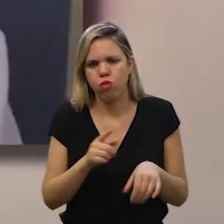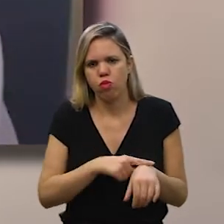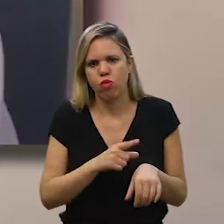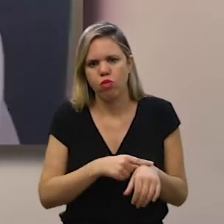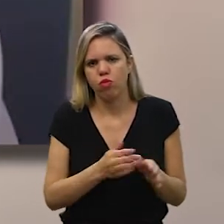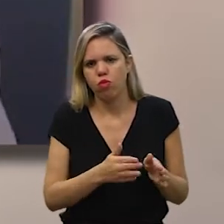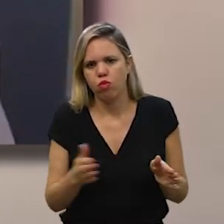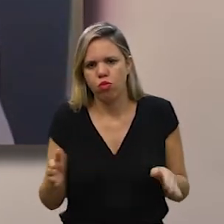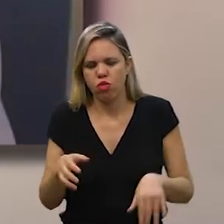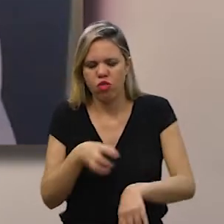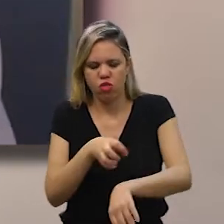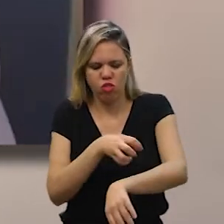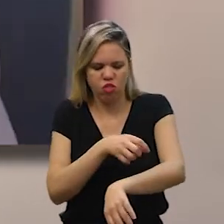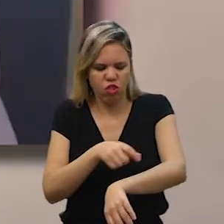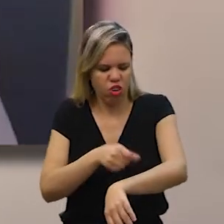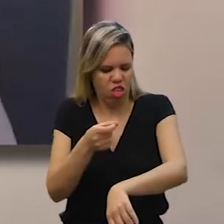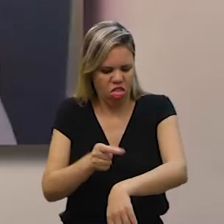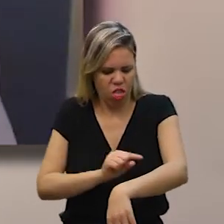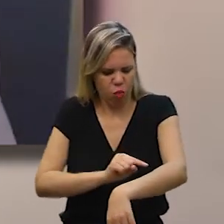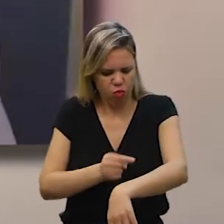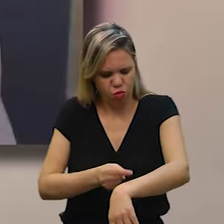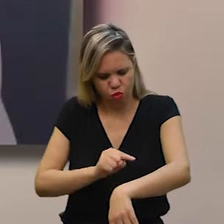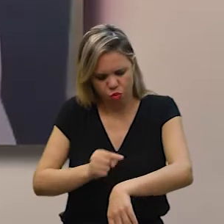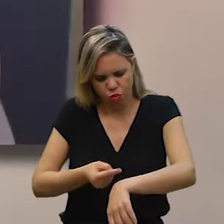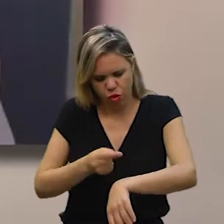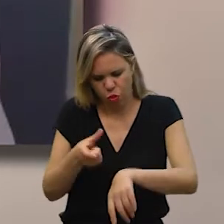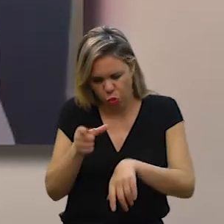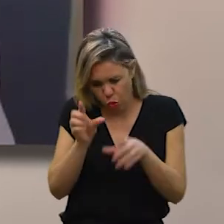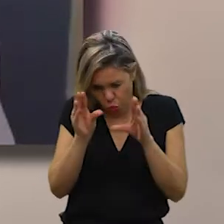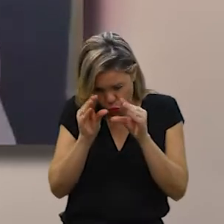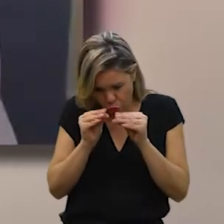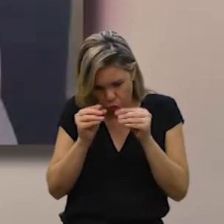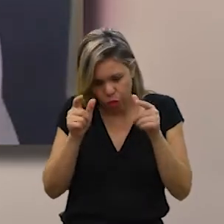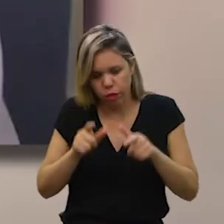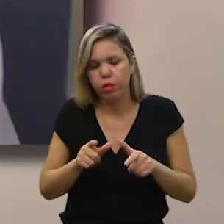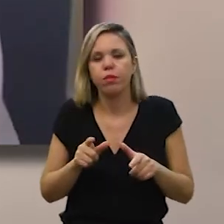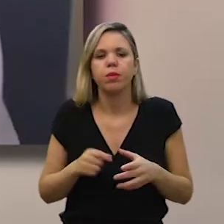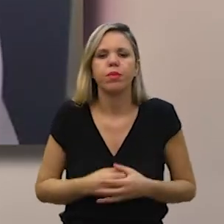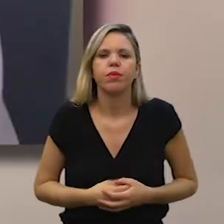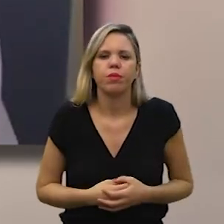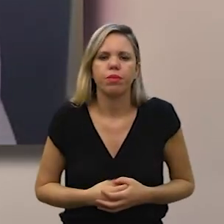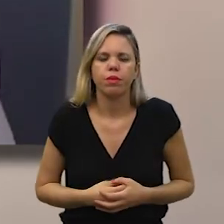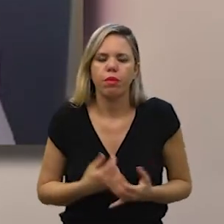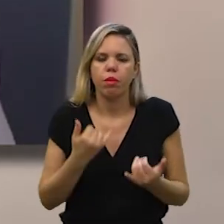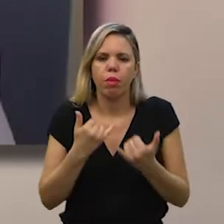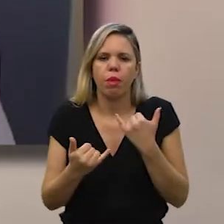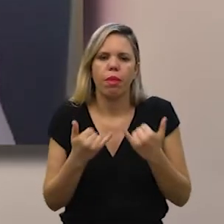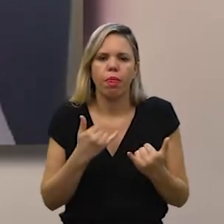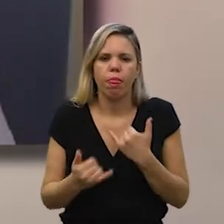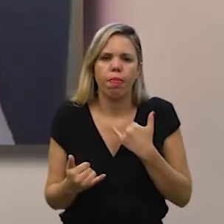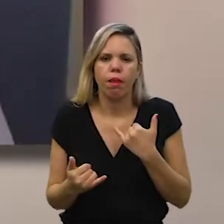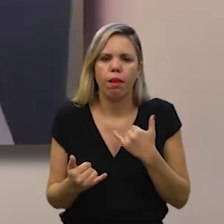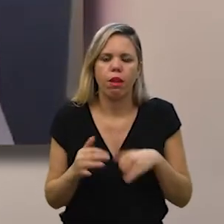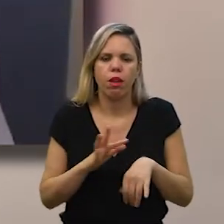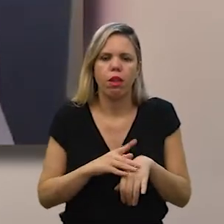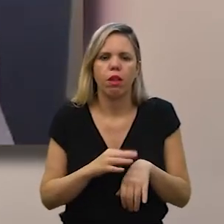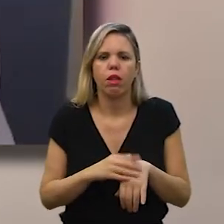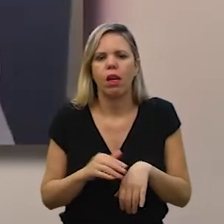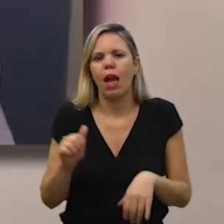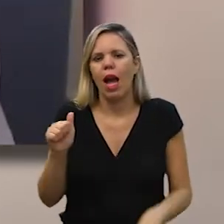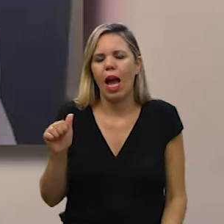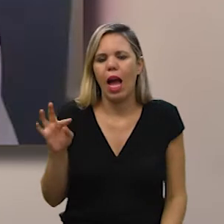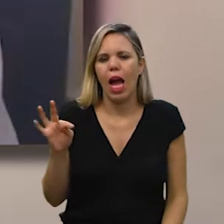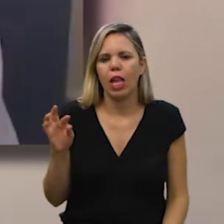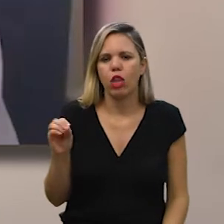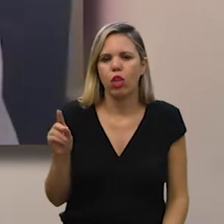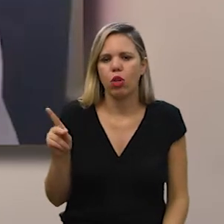passar do tempo, virar casquinha e depois virar uma pele escura no lugar. É praticamente muito parecido com o quadro de dermatite